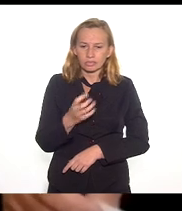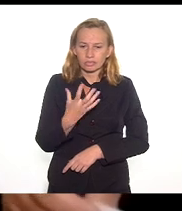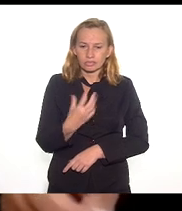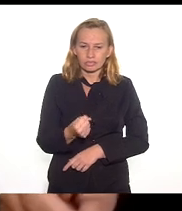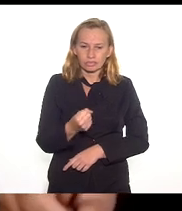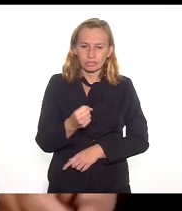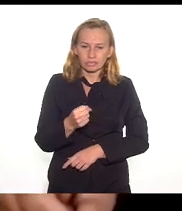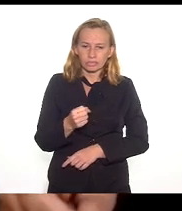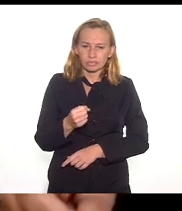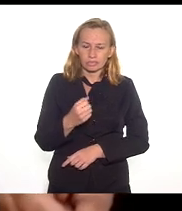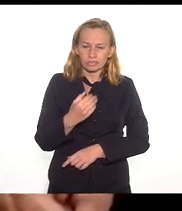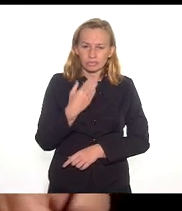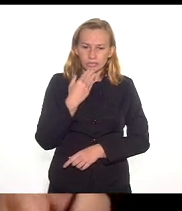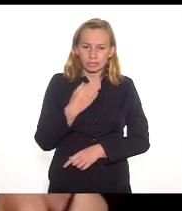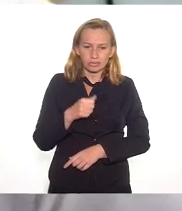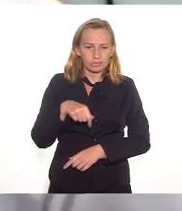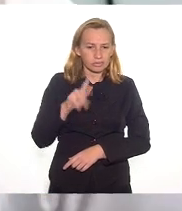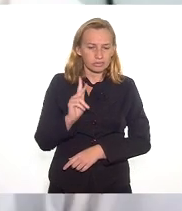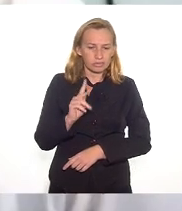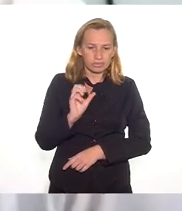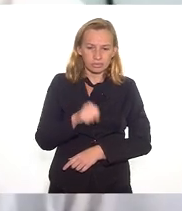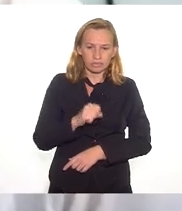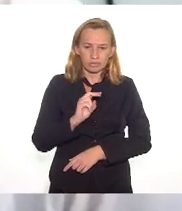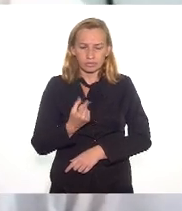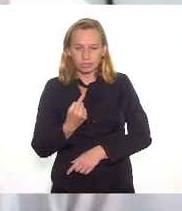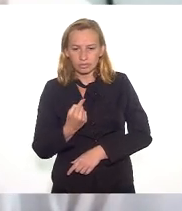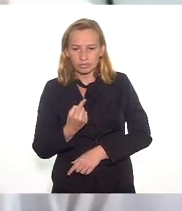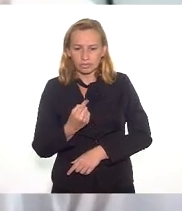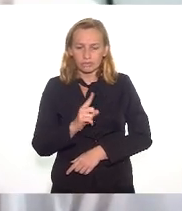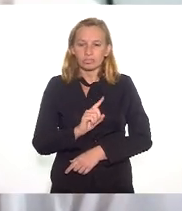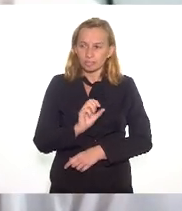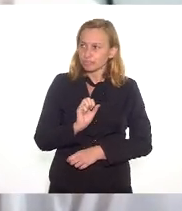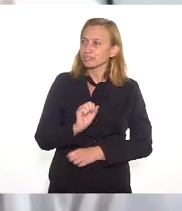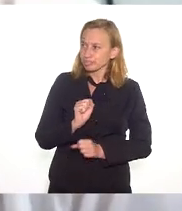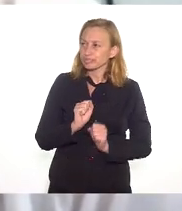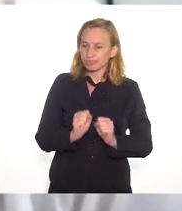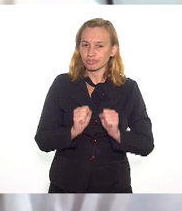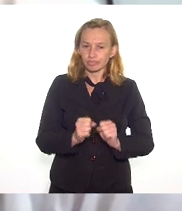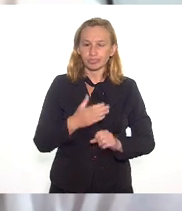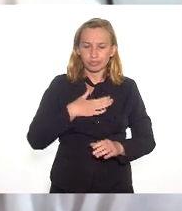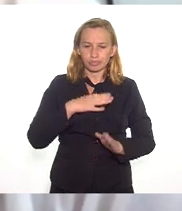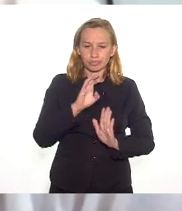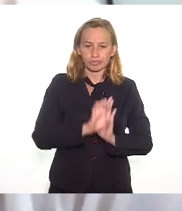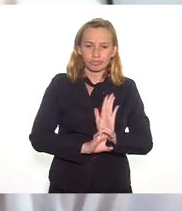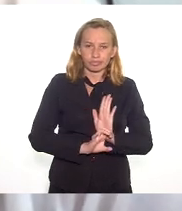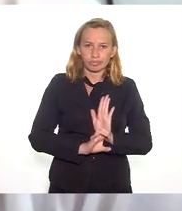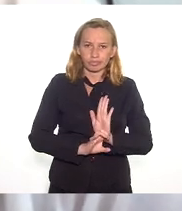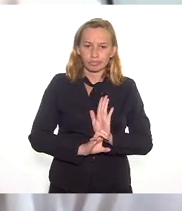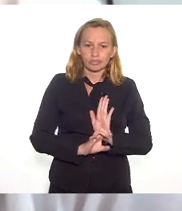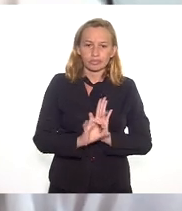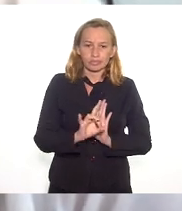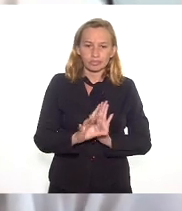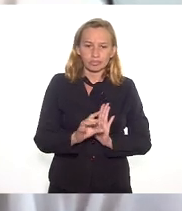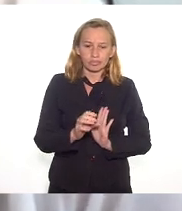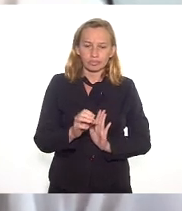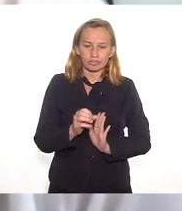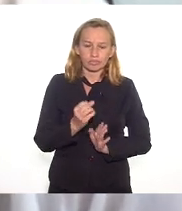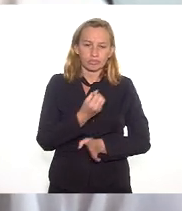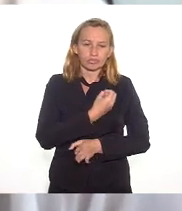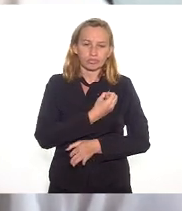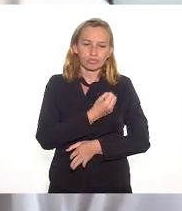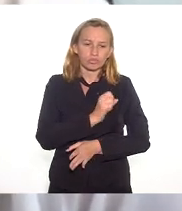emenda, sim ou não? Pode, que presidente. Que tá escrito na emenda? A minha emenda, presidente, é só na questão de nomenclatura.